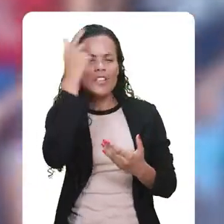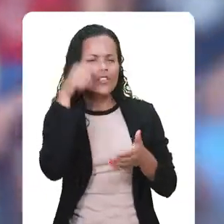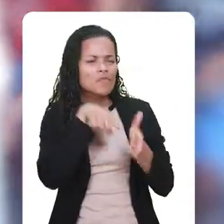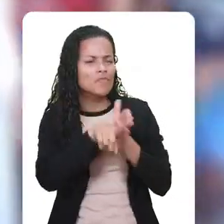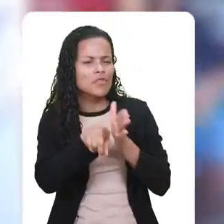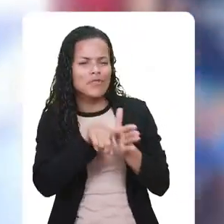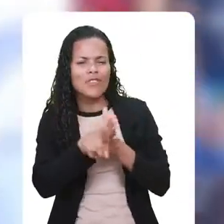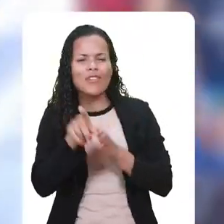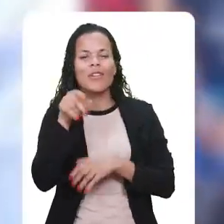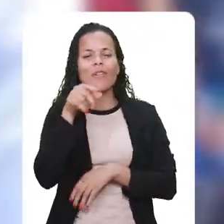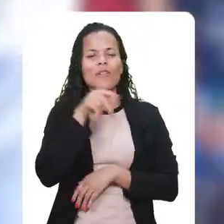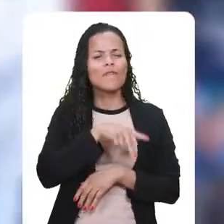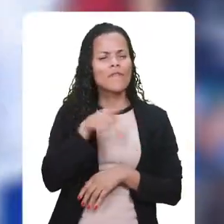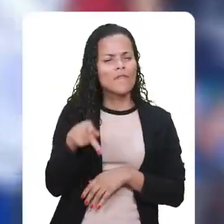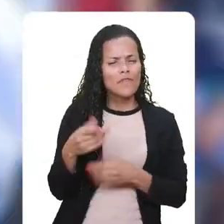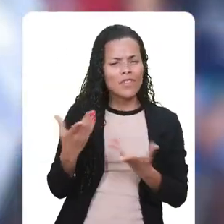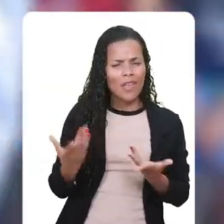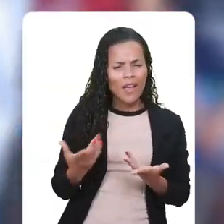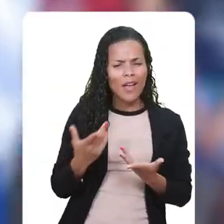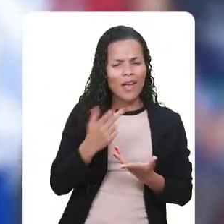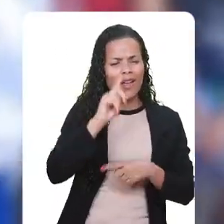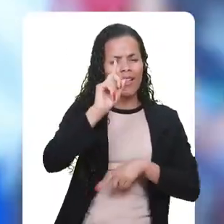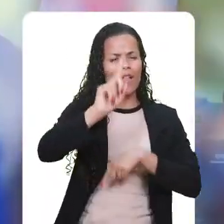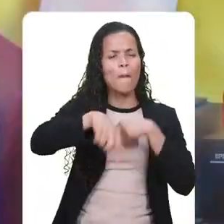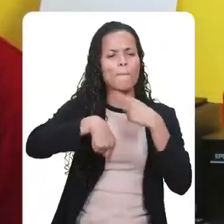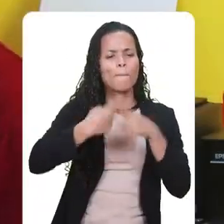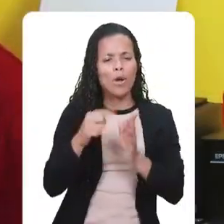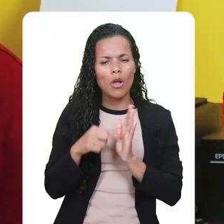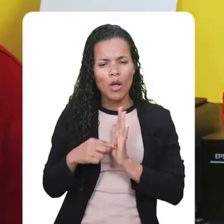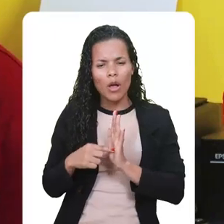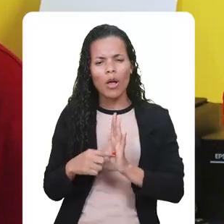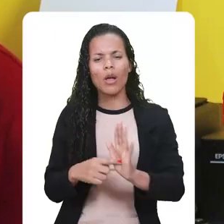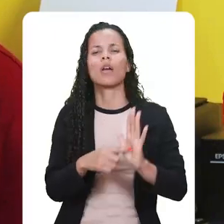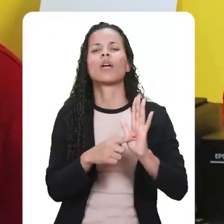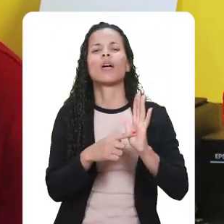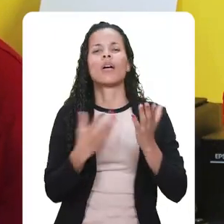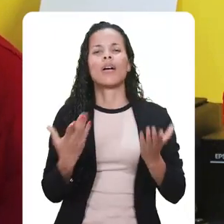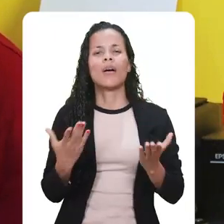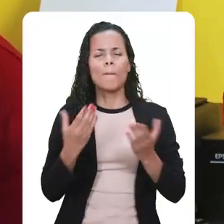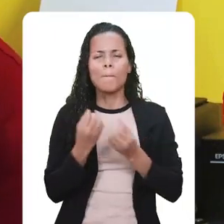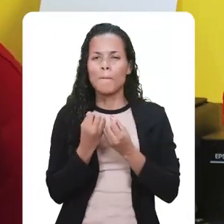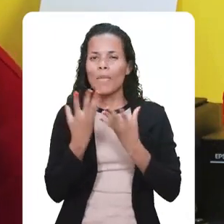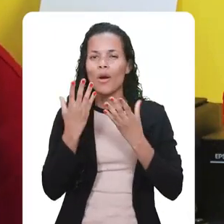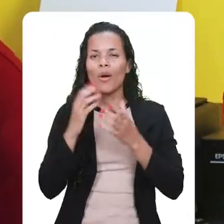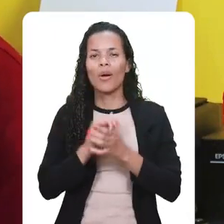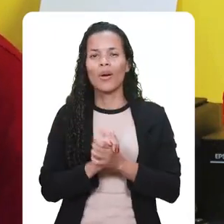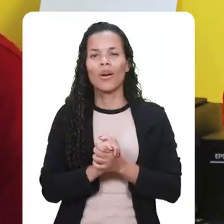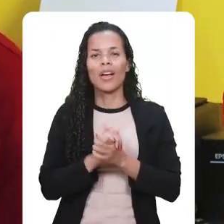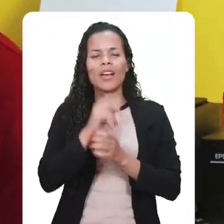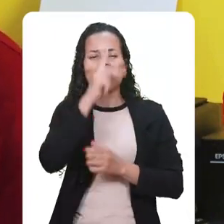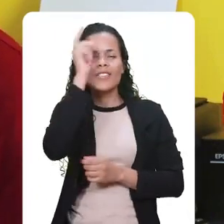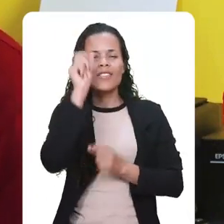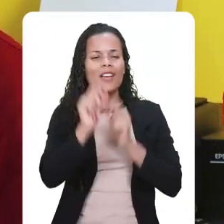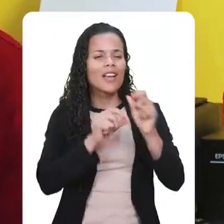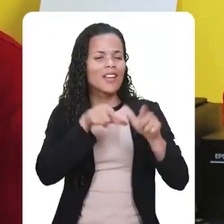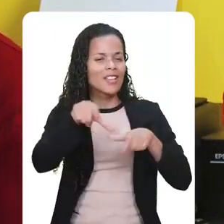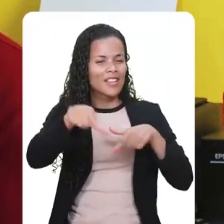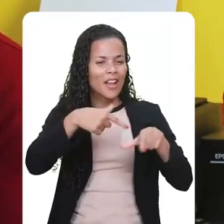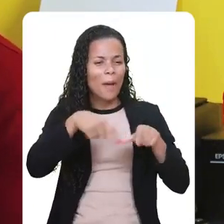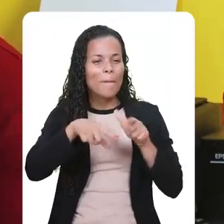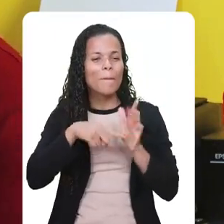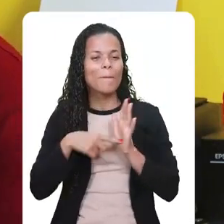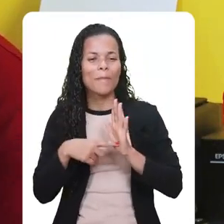componentes, das perguntas que os professores fizeram após a apresentação. Então, é bom que